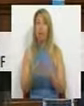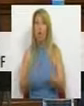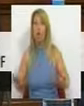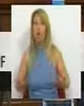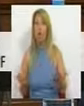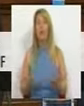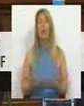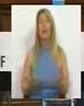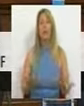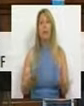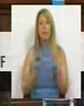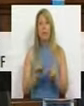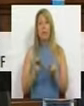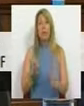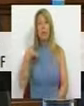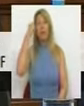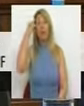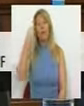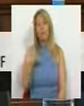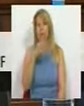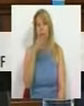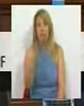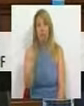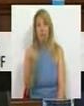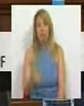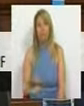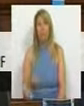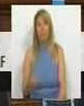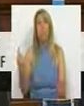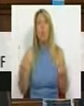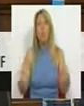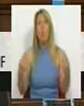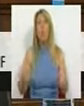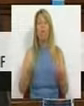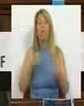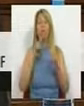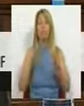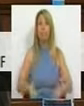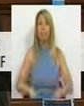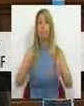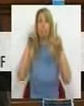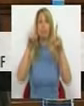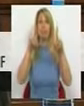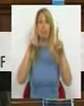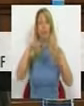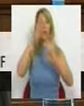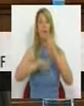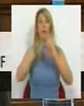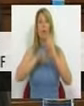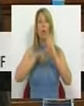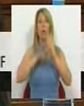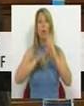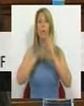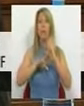Eu sobre isso sei dizer-lhe que houve uma evolução na regulamentação, em toda